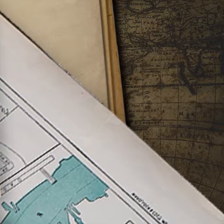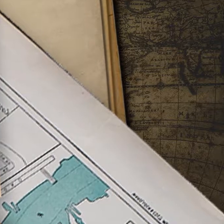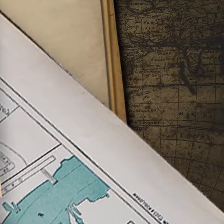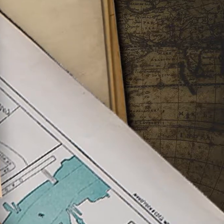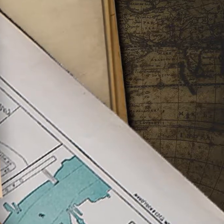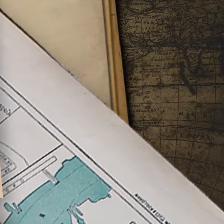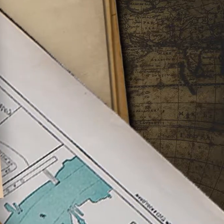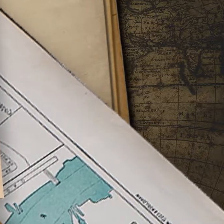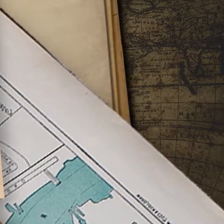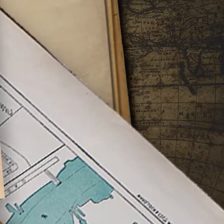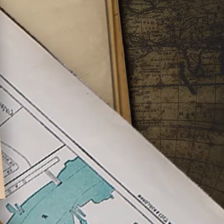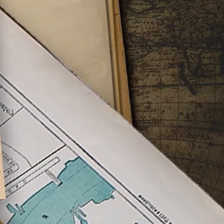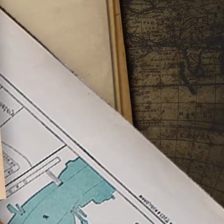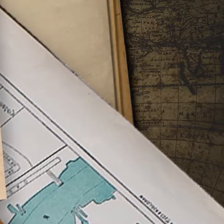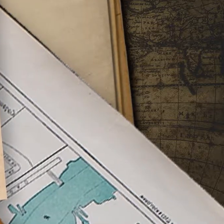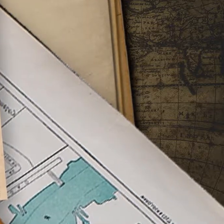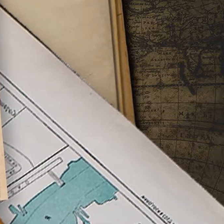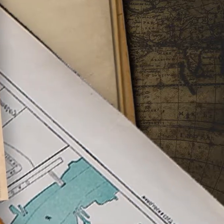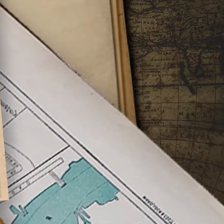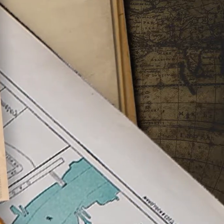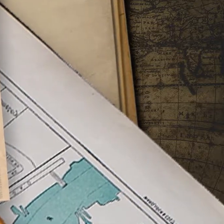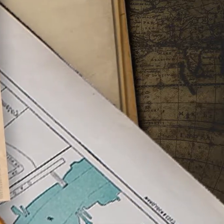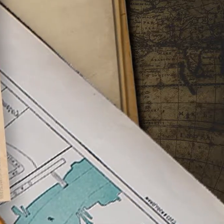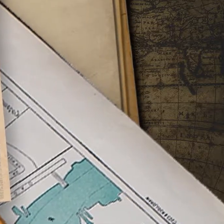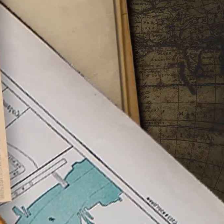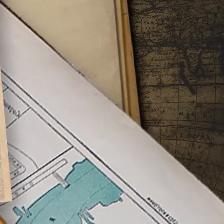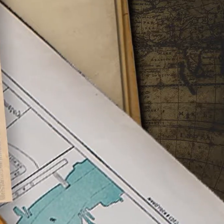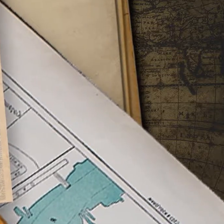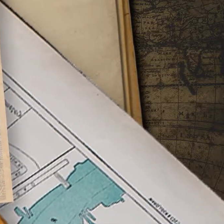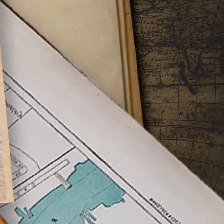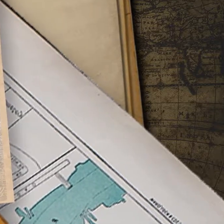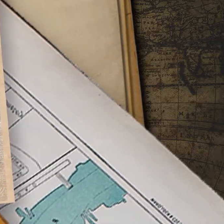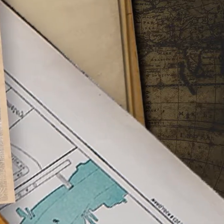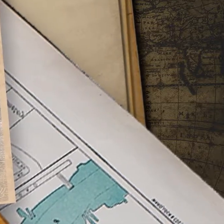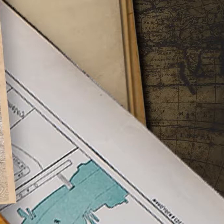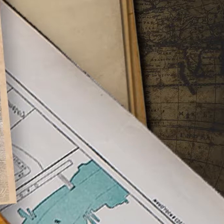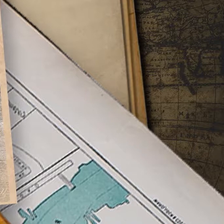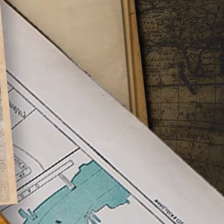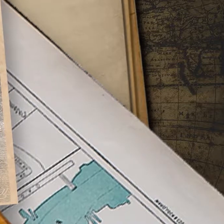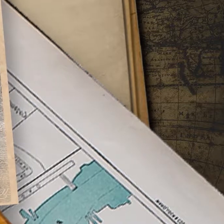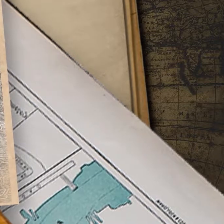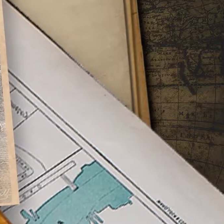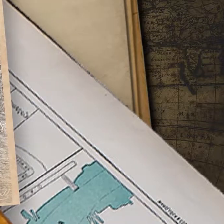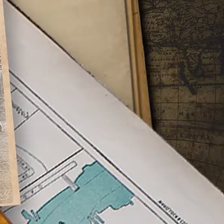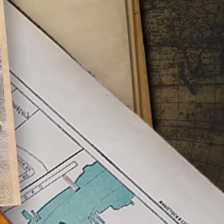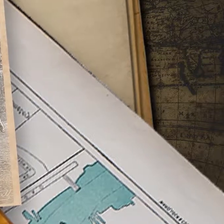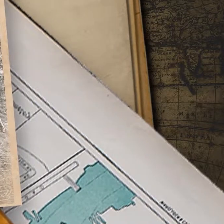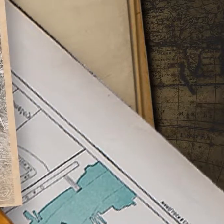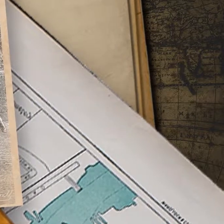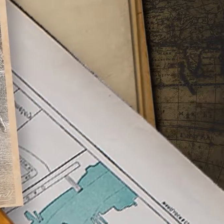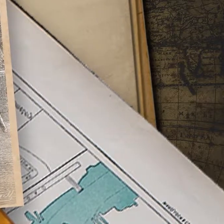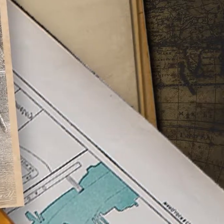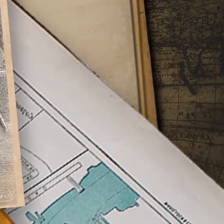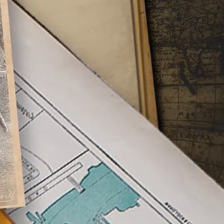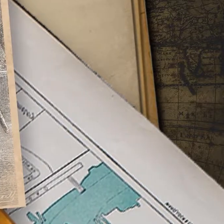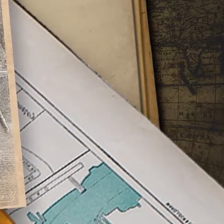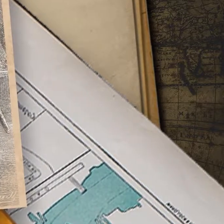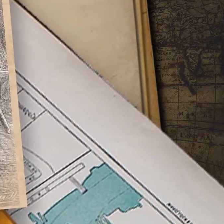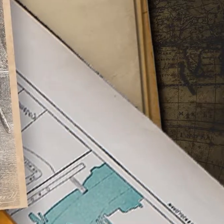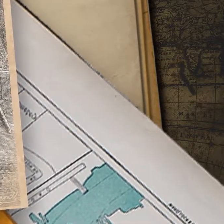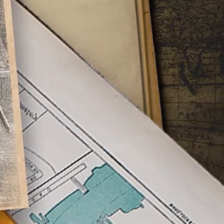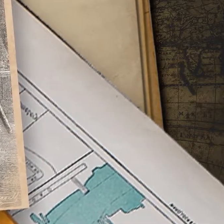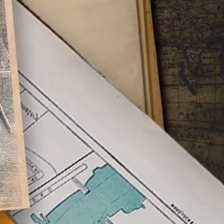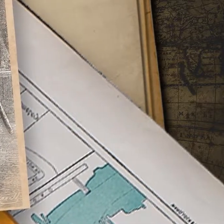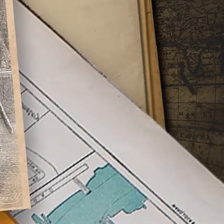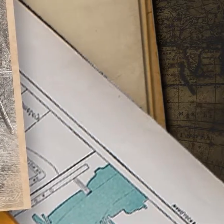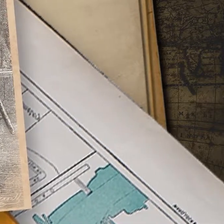puxando para si uma cadeira que está à sua frente, onde ele apoia os pés. O detetive Fix está com o cotovelo apoiado na mesa